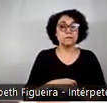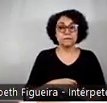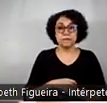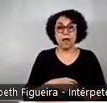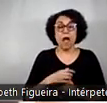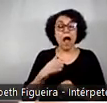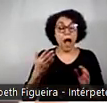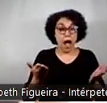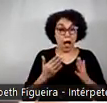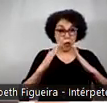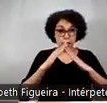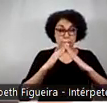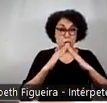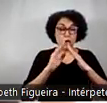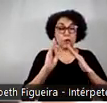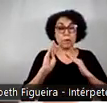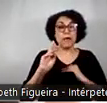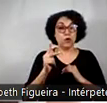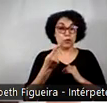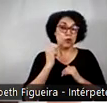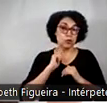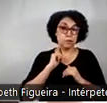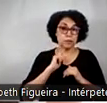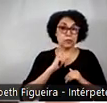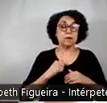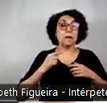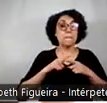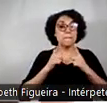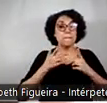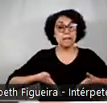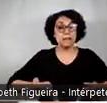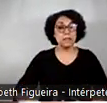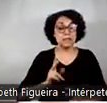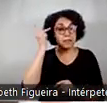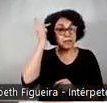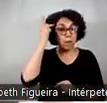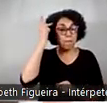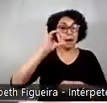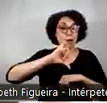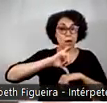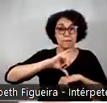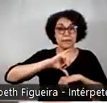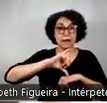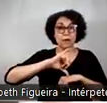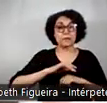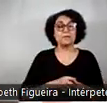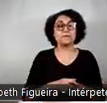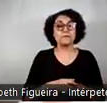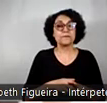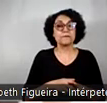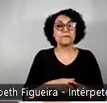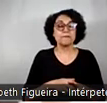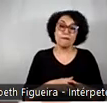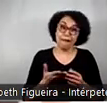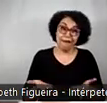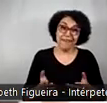moro atualmente em Belo Horizonte. Só nasci em São Paulo. Eu nasci em São Paulo, né, capital. Praticamente um